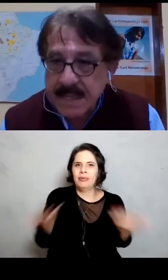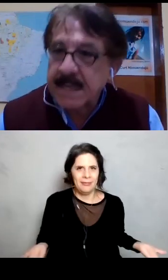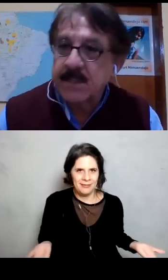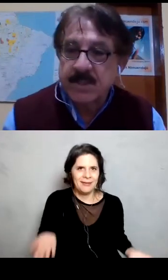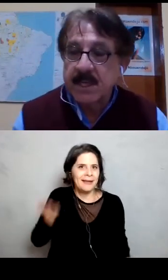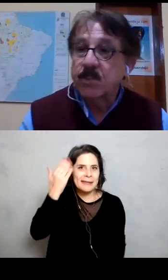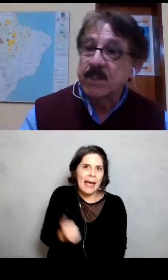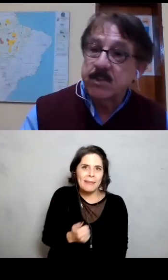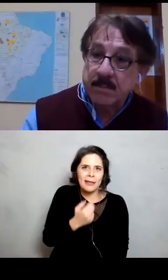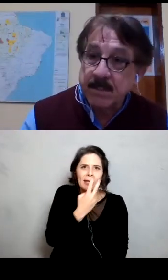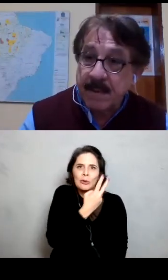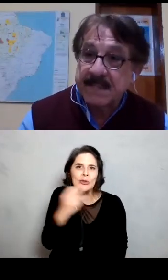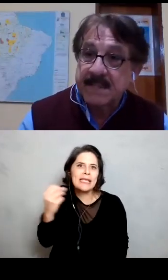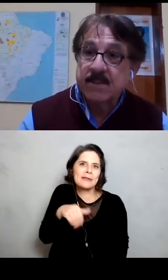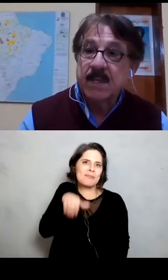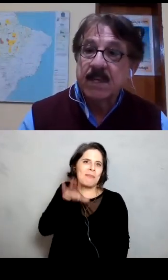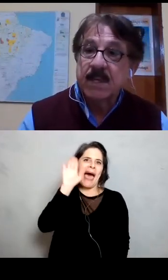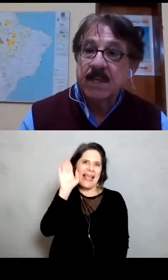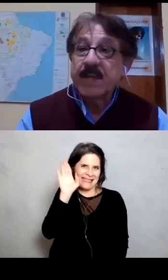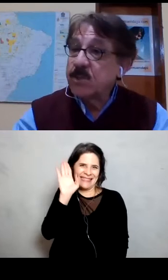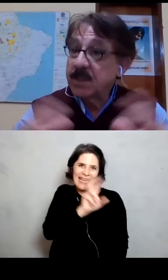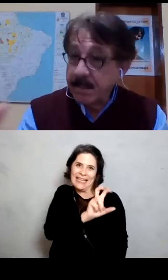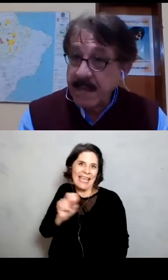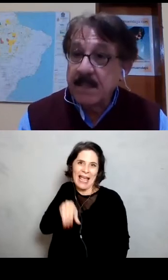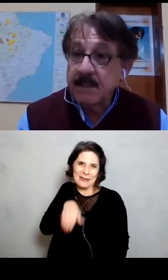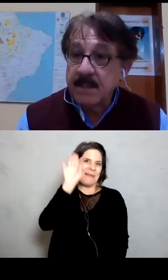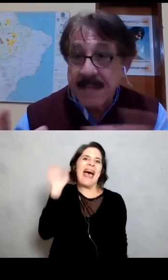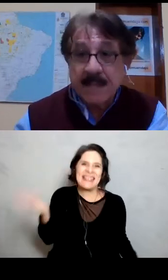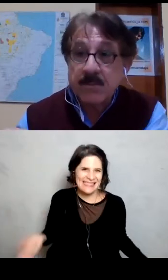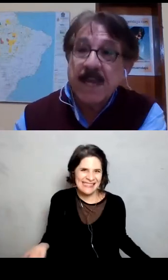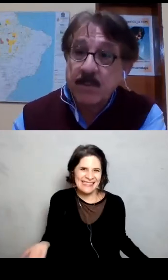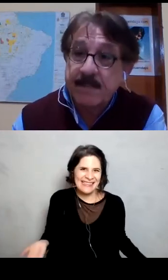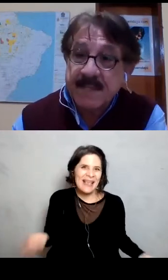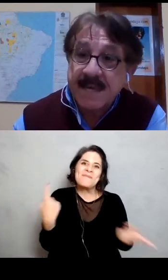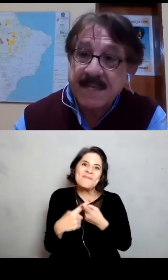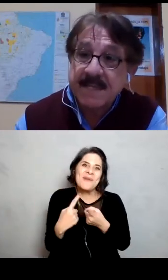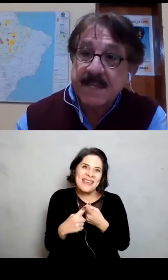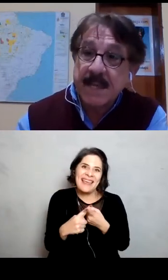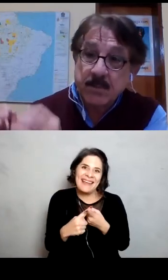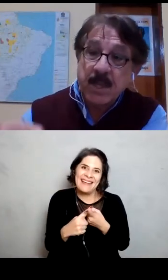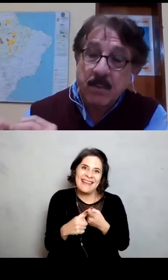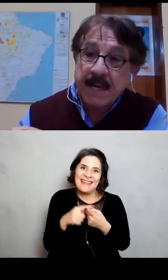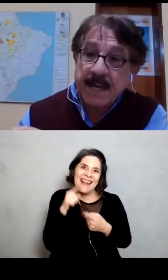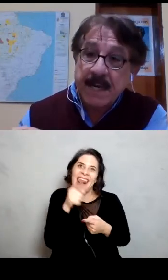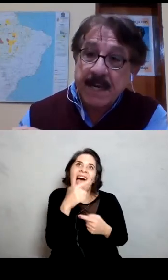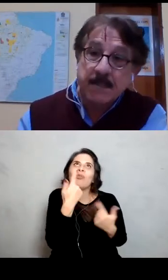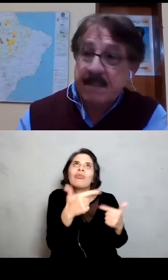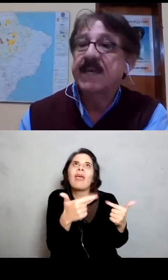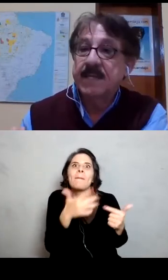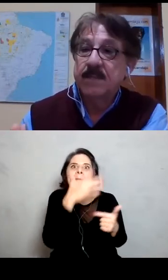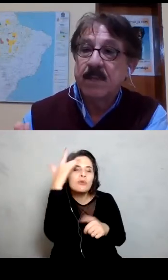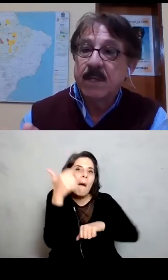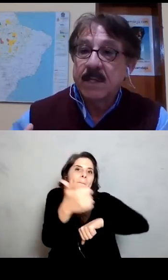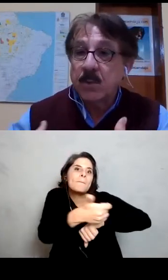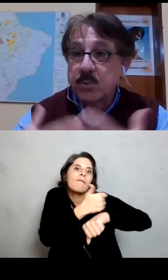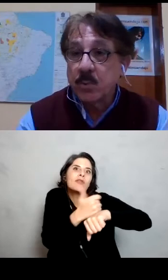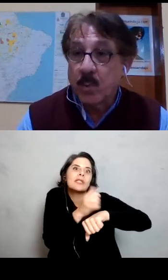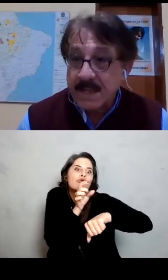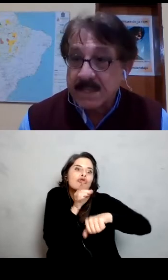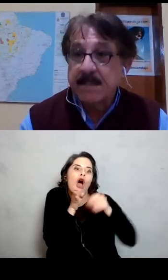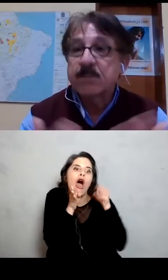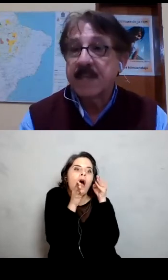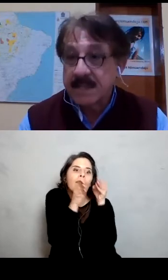que ele é uma criança, ele ainda é muito pequeno. Ou seja, um homem comum na comunidade dele, que é a comunidade Capirapé, no